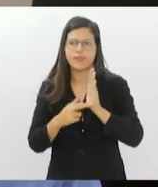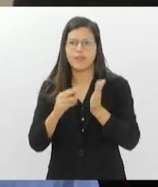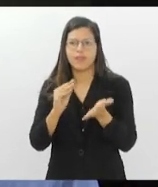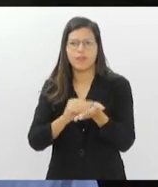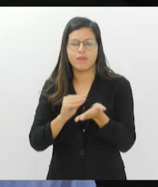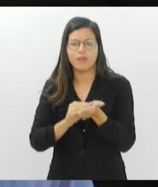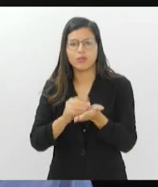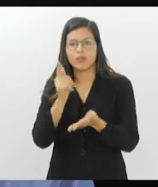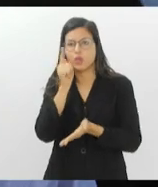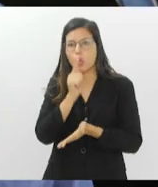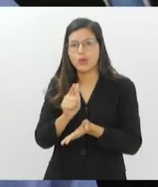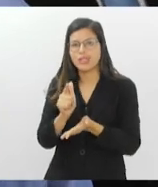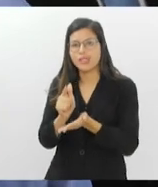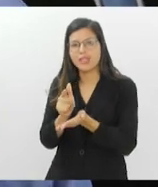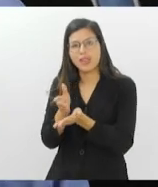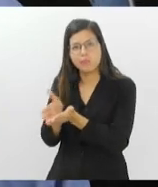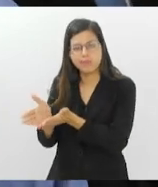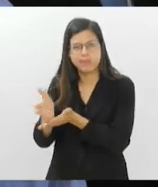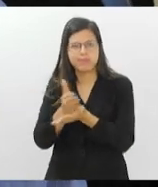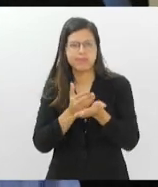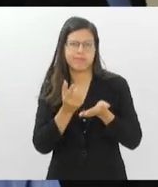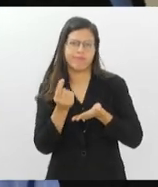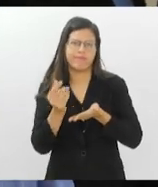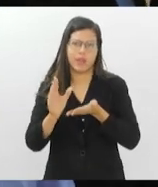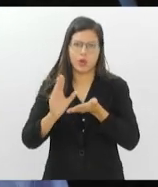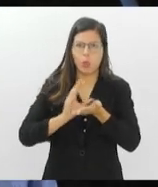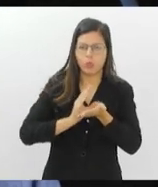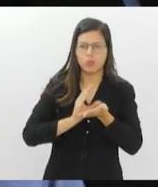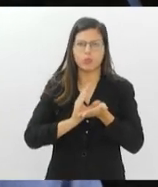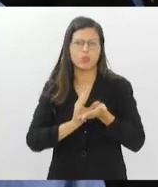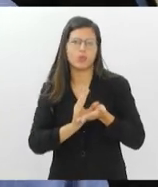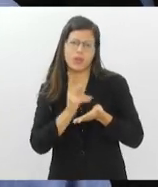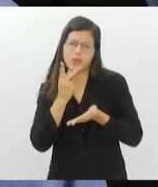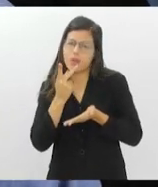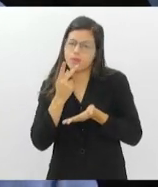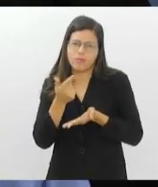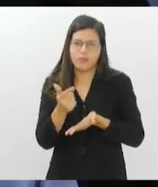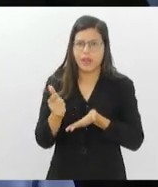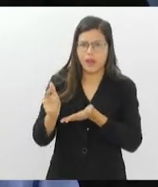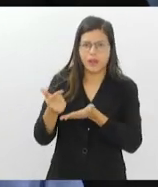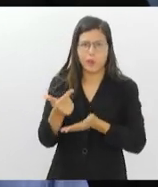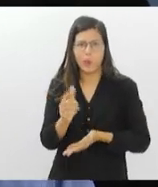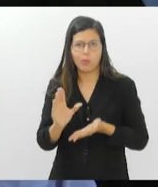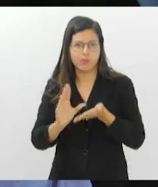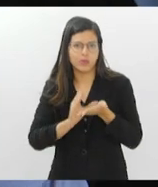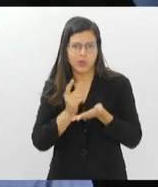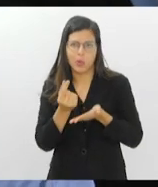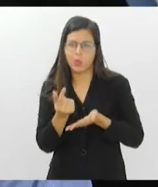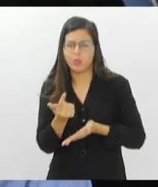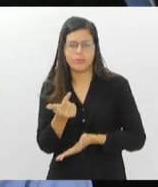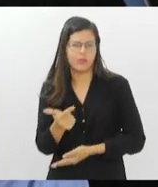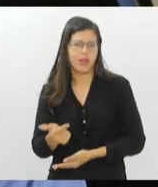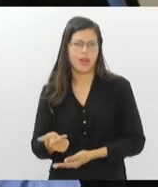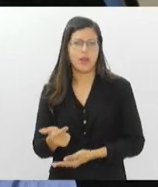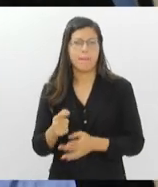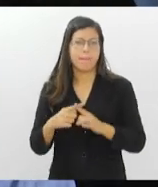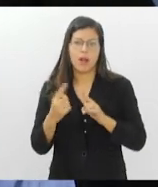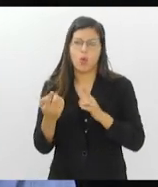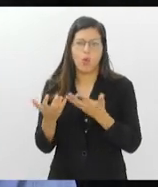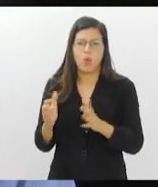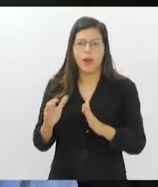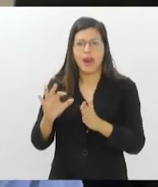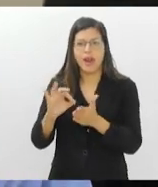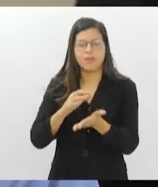de conseguir um recurso. E é o que mais elas falam, eu não tenho recurso, eu não tenho recurso. Só que elas não querem se regulamentar.